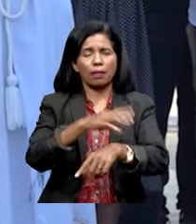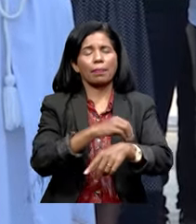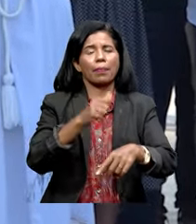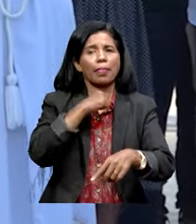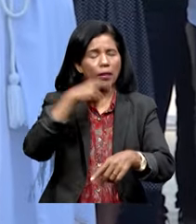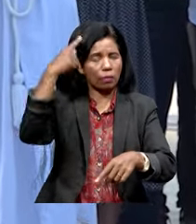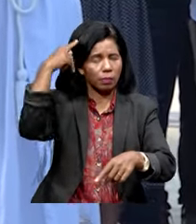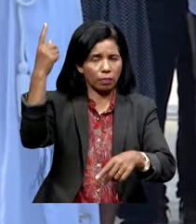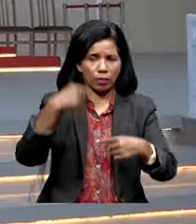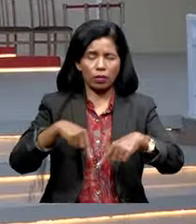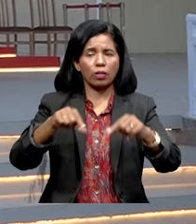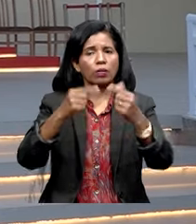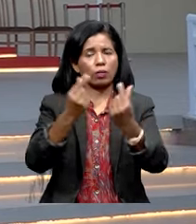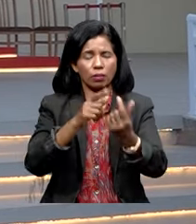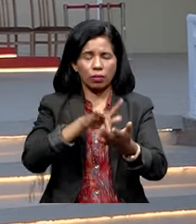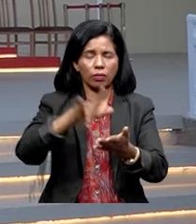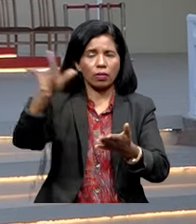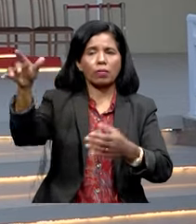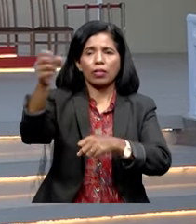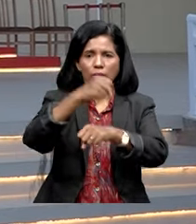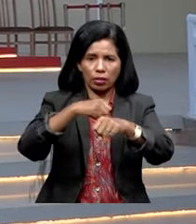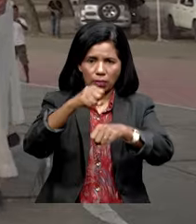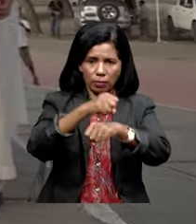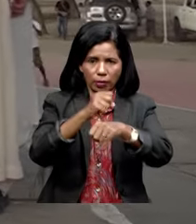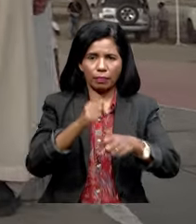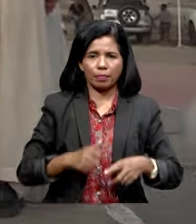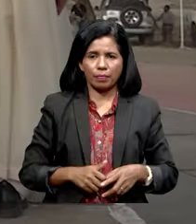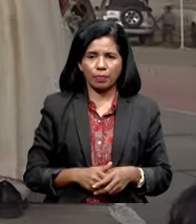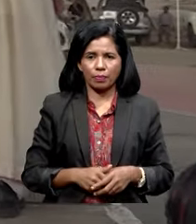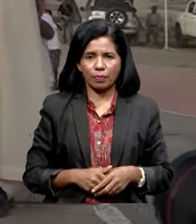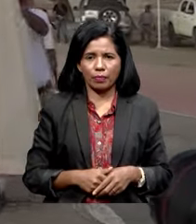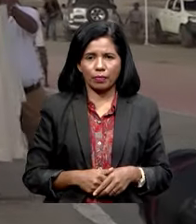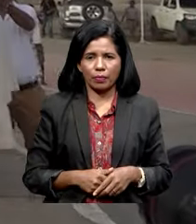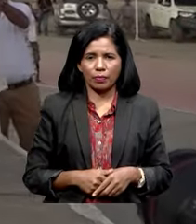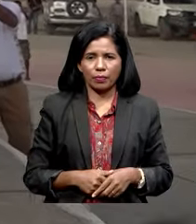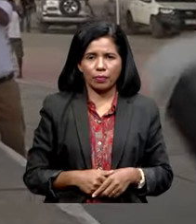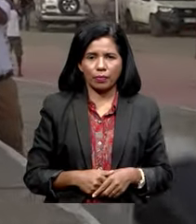Padre, onde a delegação voa para Singapura. Equipa cobertura, GMN.